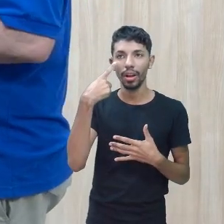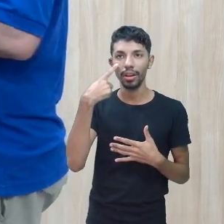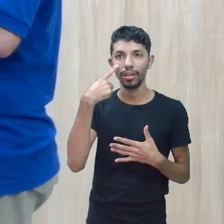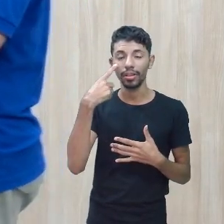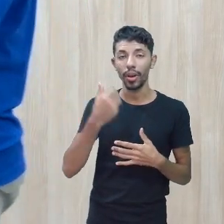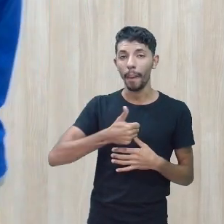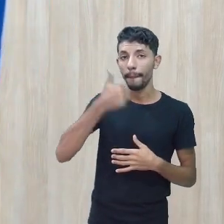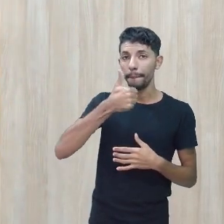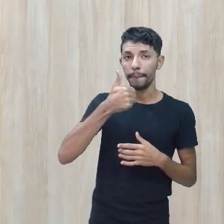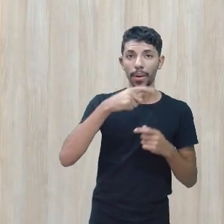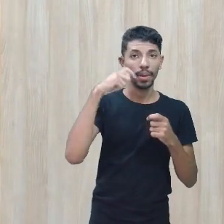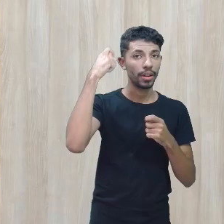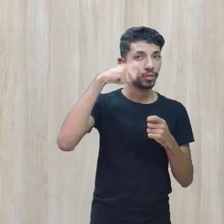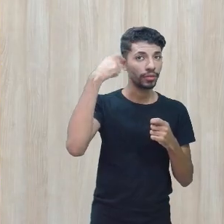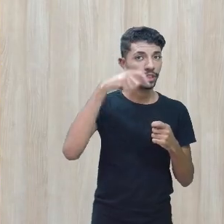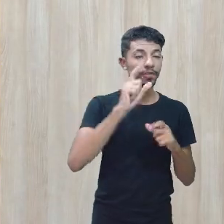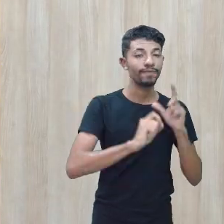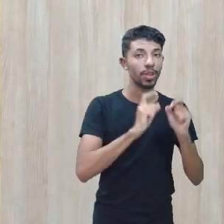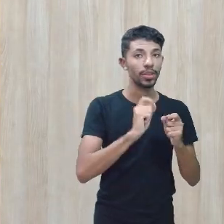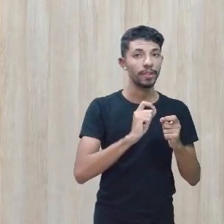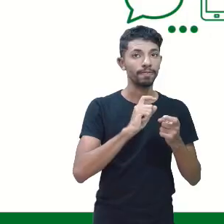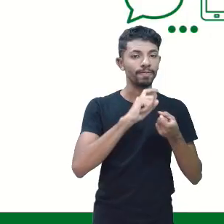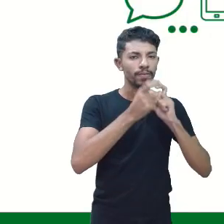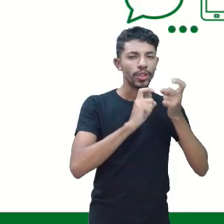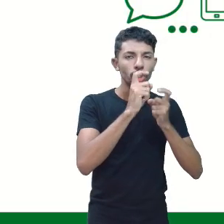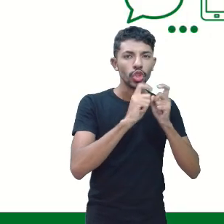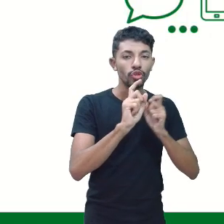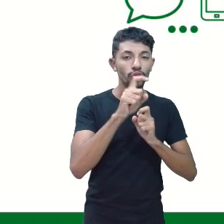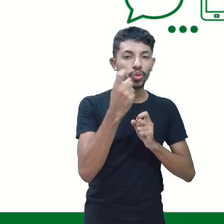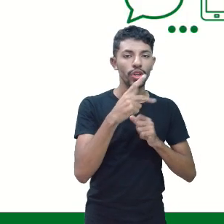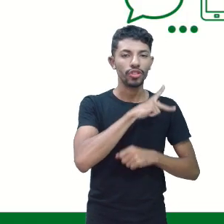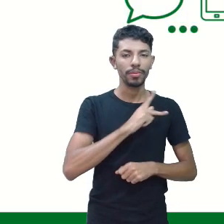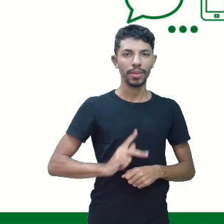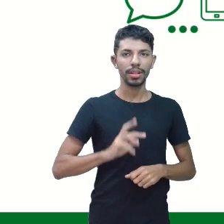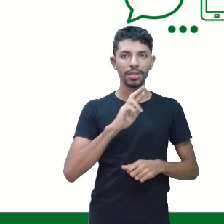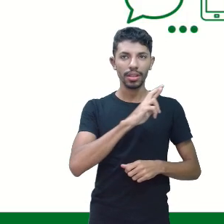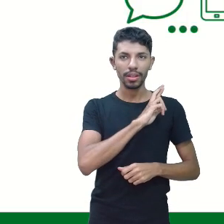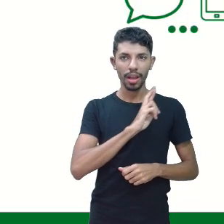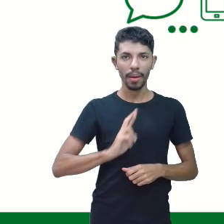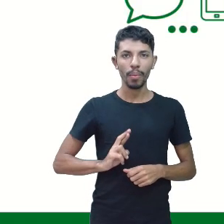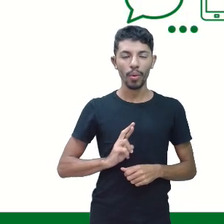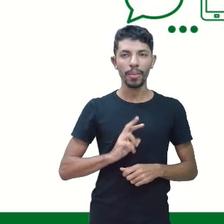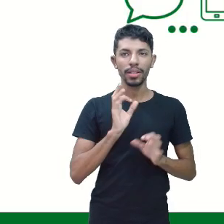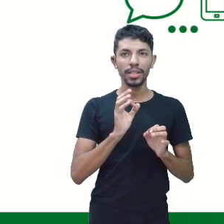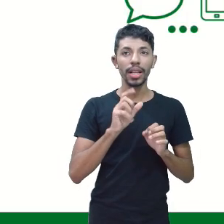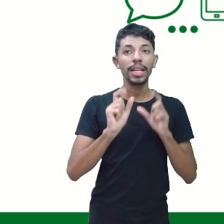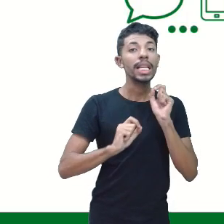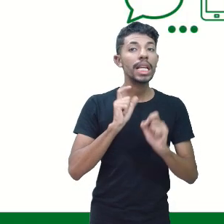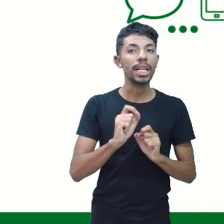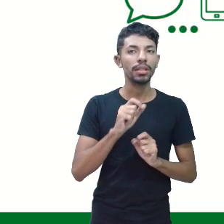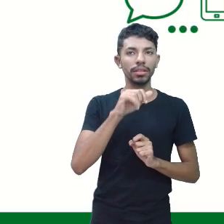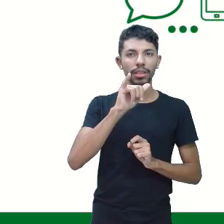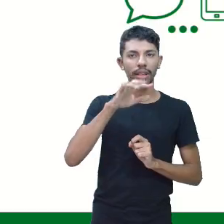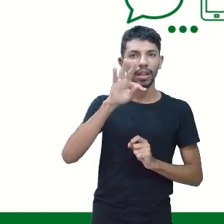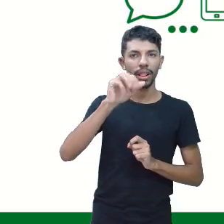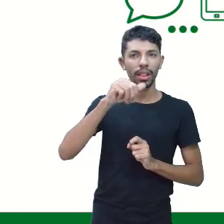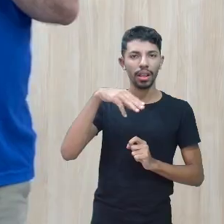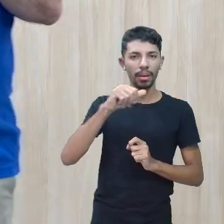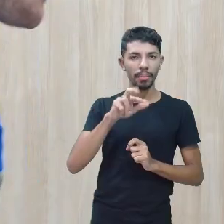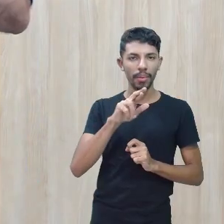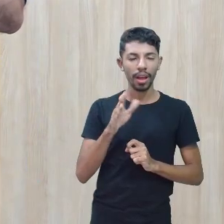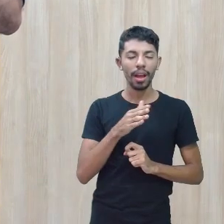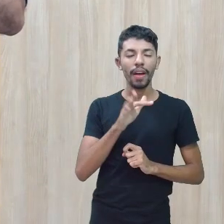do primeiro vídeo que mostra um discurso do ex-presidente da República, Itamar Franco. Então, nessa